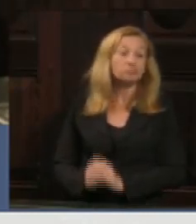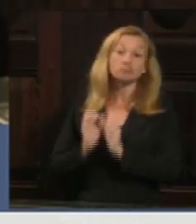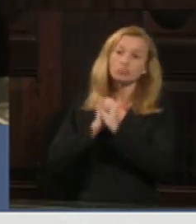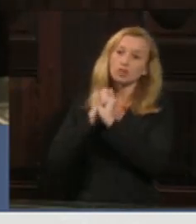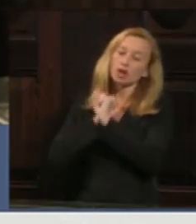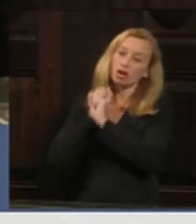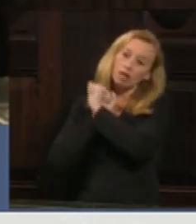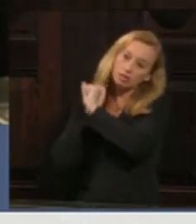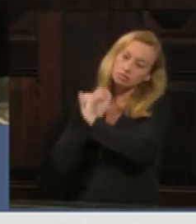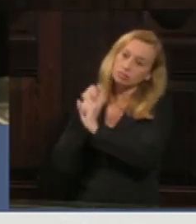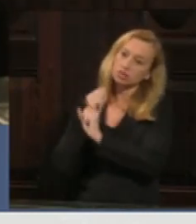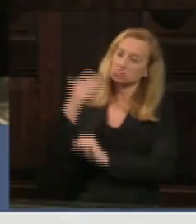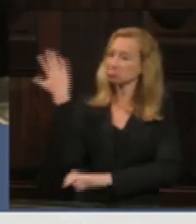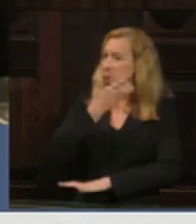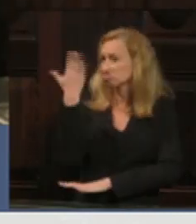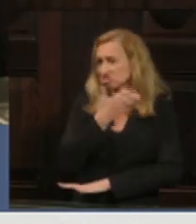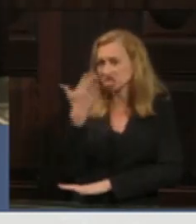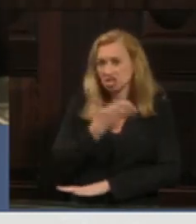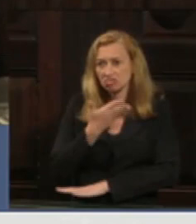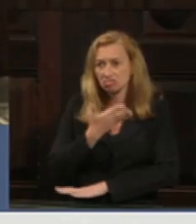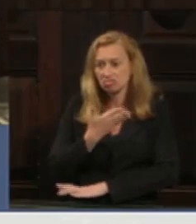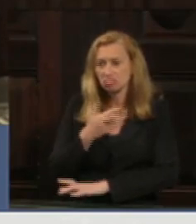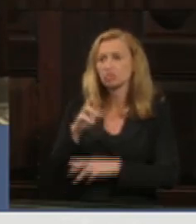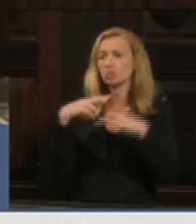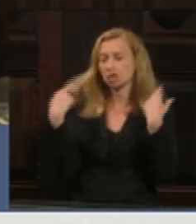via, e também registrei na audiência pública, e o faço aqui desta tribuna,